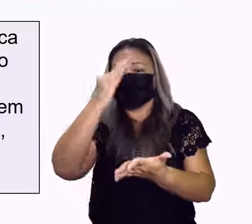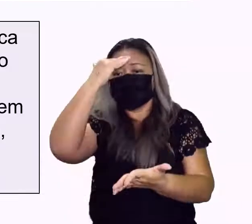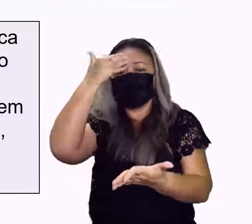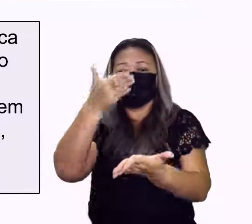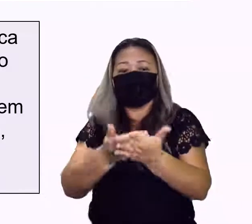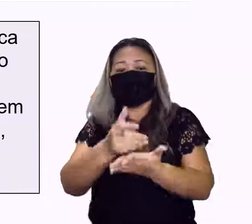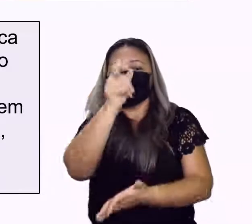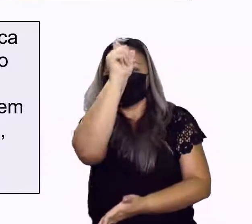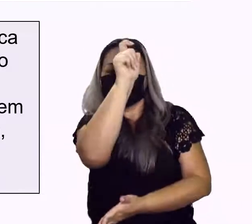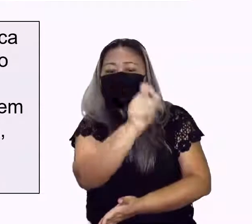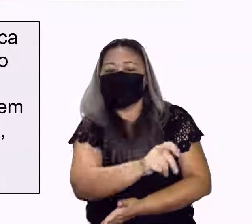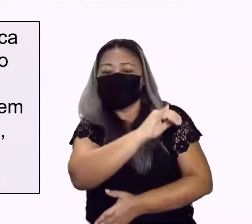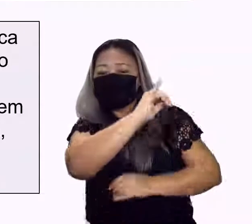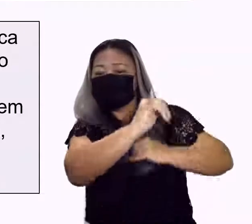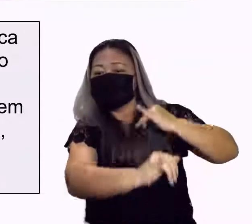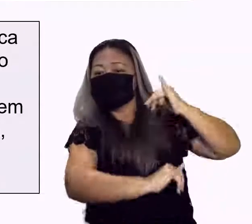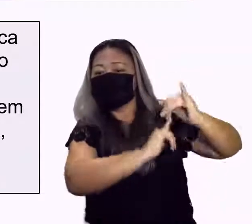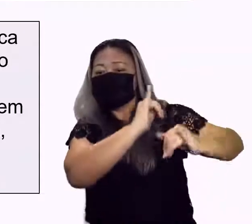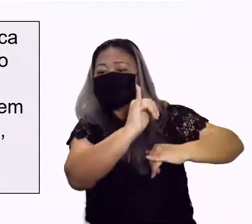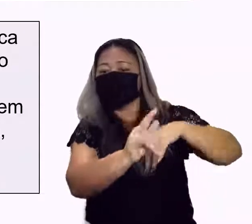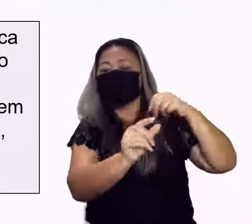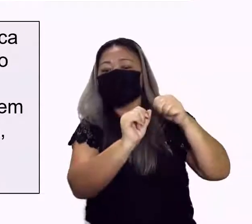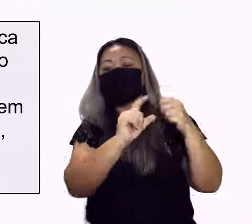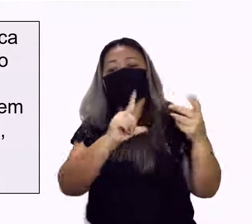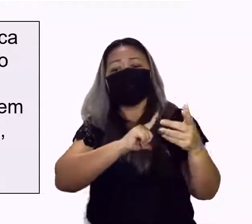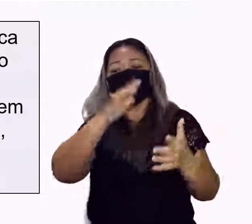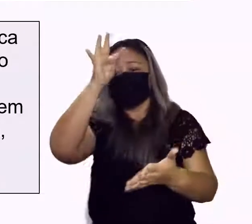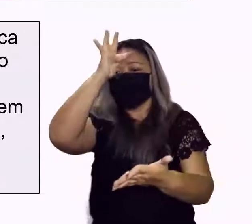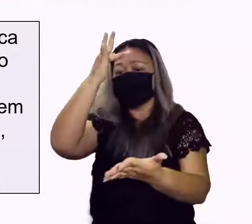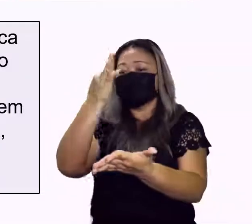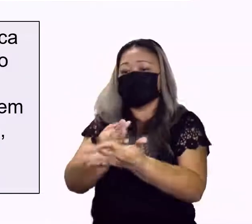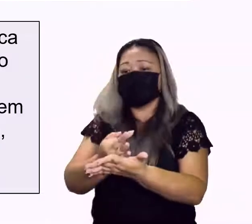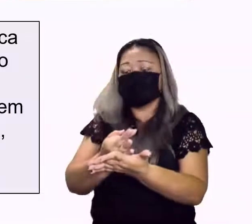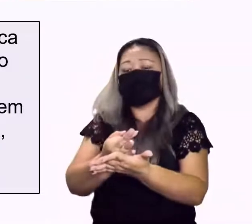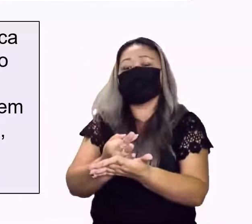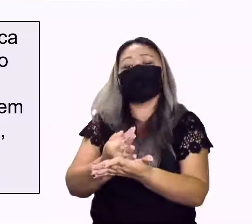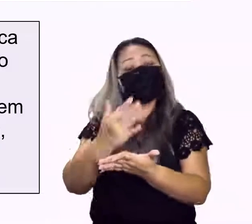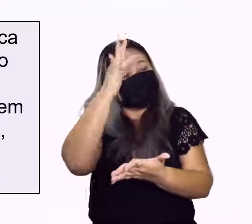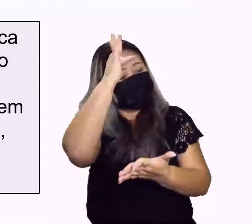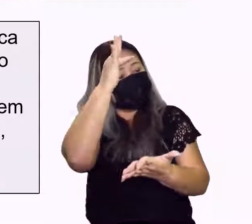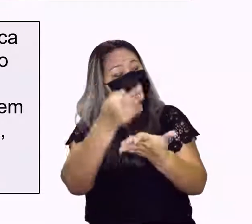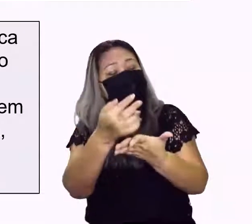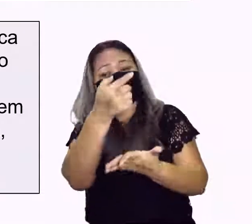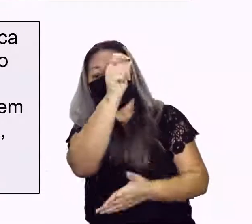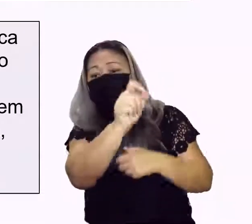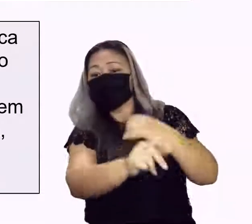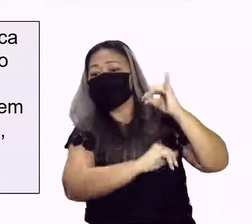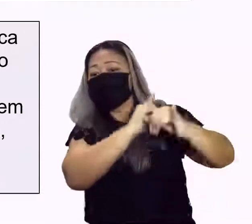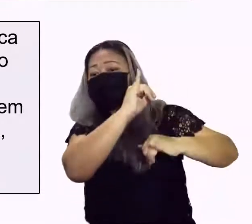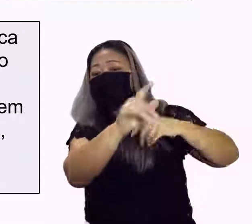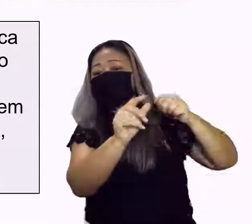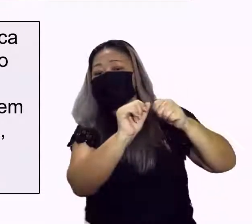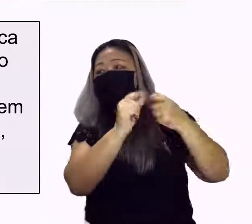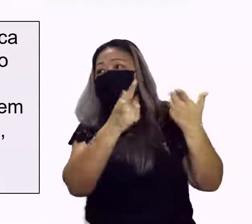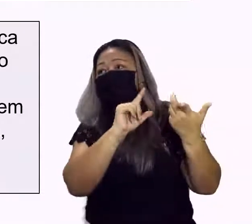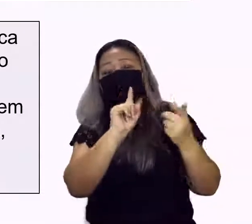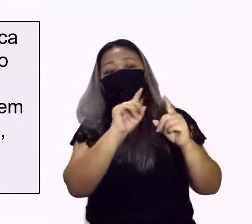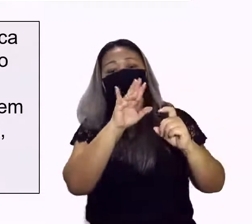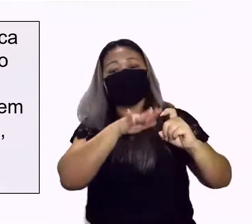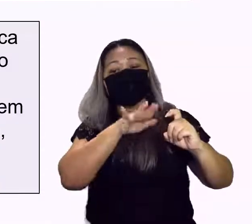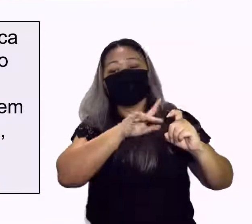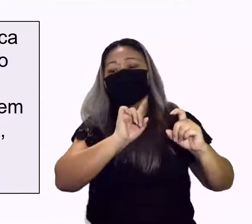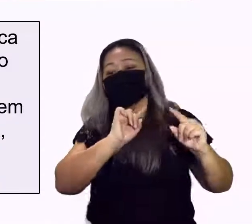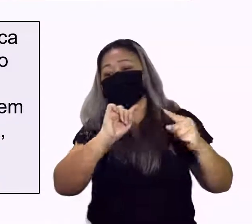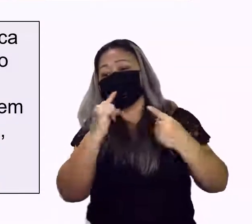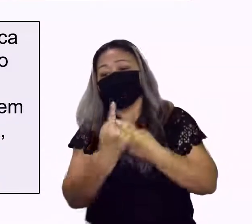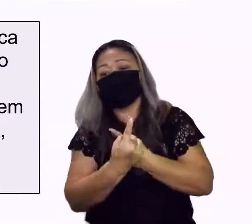na figura do poeta narrador. Então, eu tenho fé e confio no narrador. Então, o mito não traz essa contradição. Ninguém